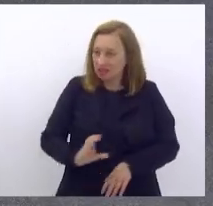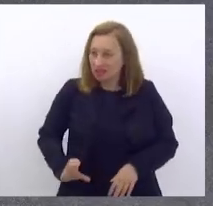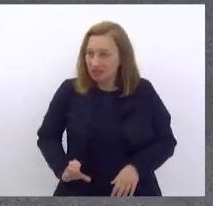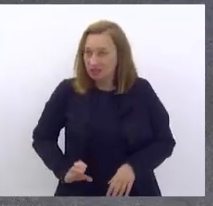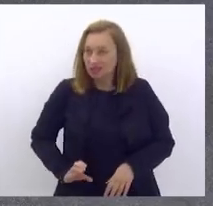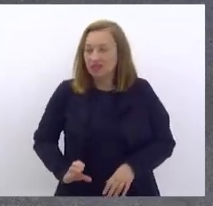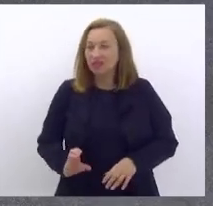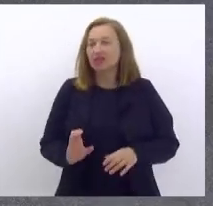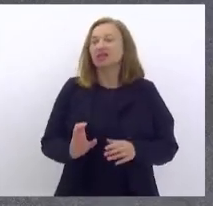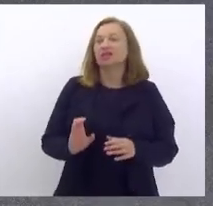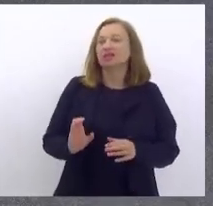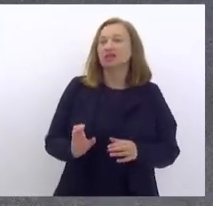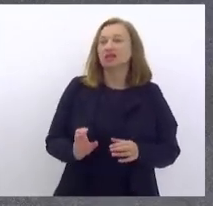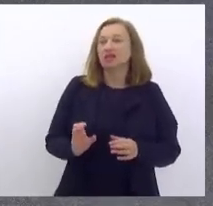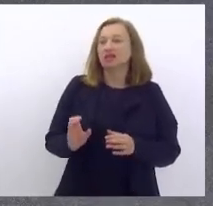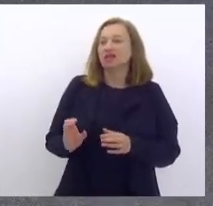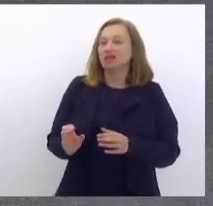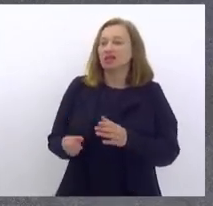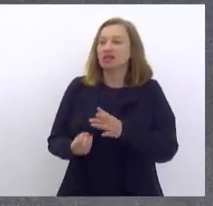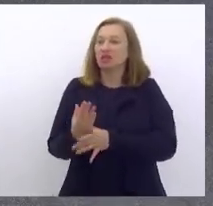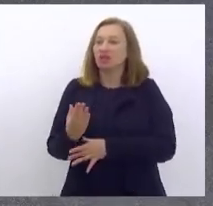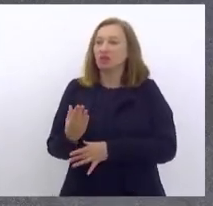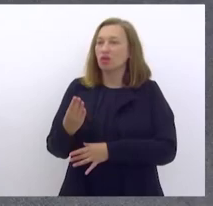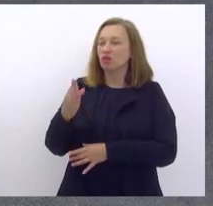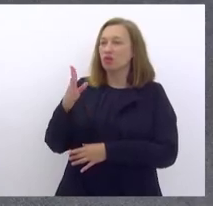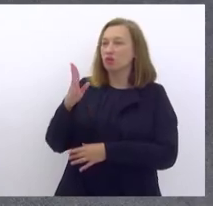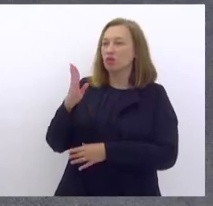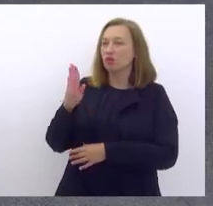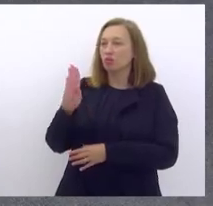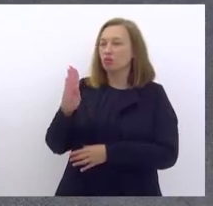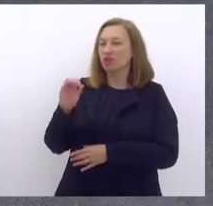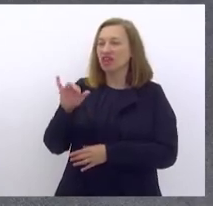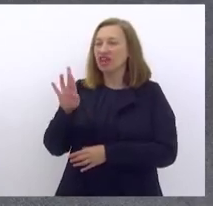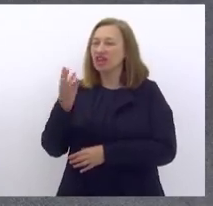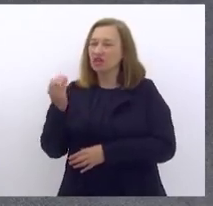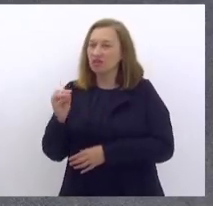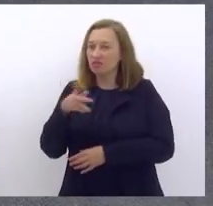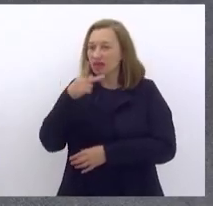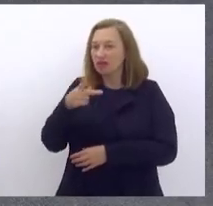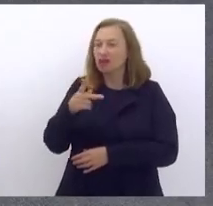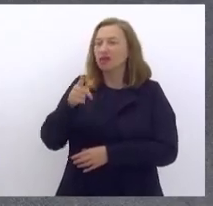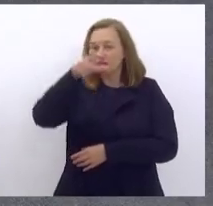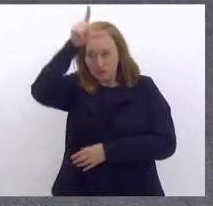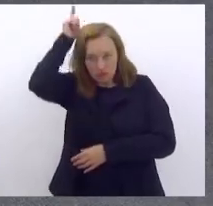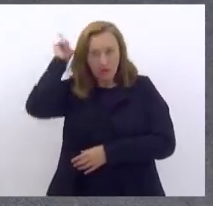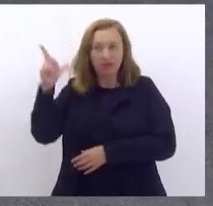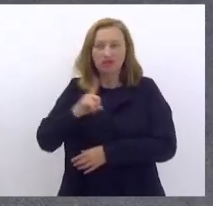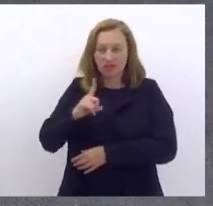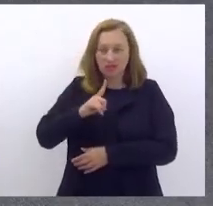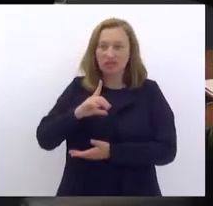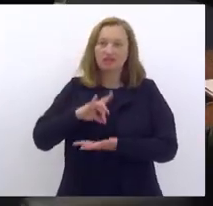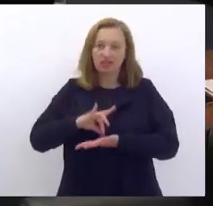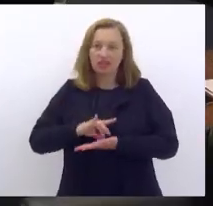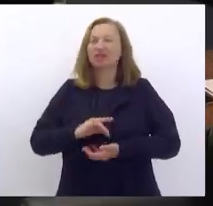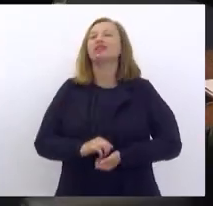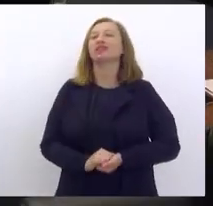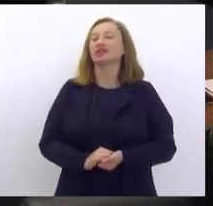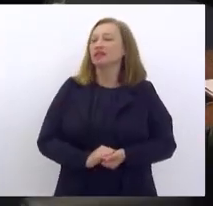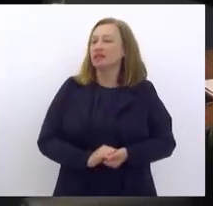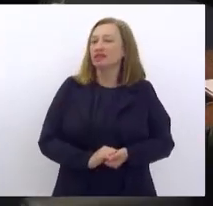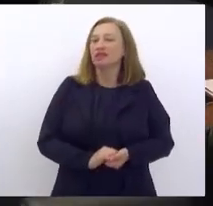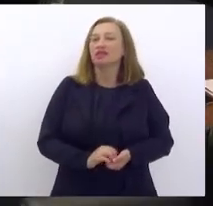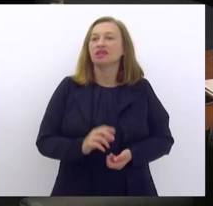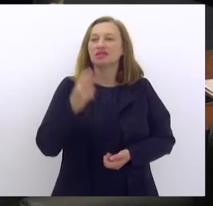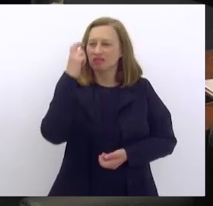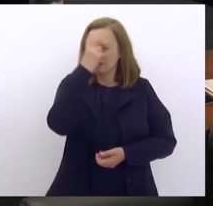inventou um bonequinho meu que era Luiz Paulo tem razão, e agora tem razão outra vez. É, Verônica Lima, só um